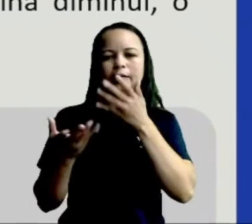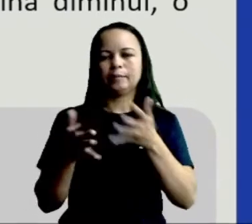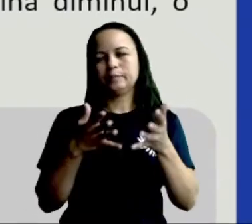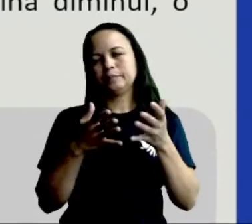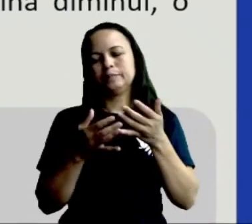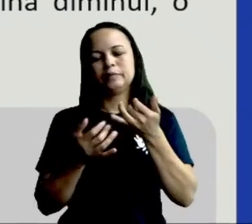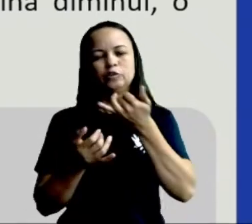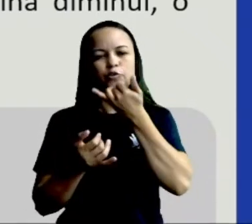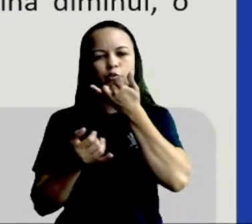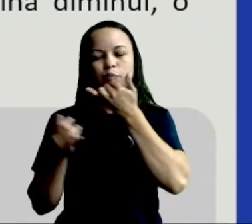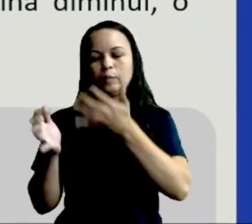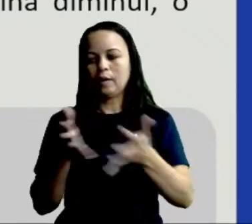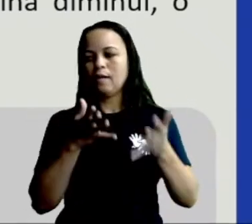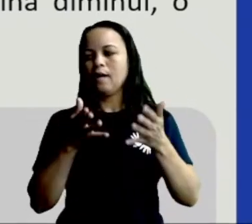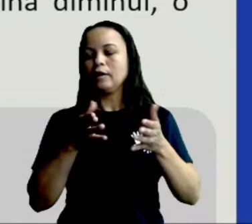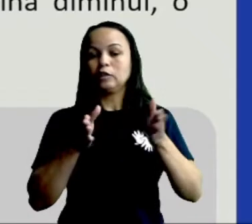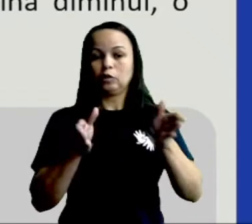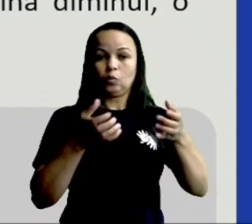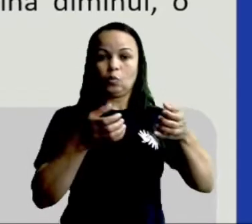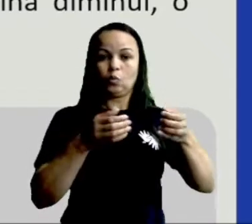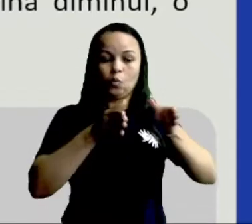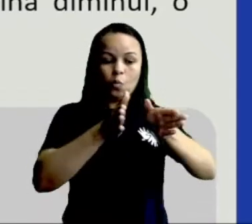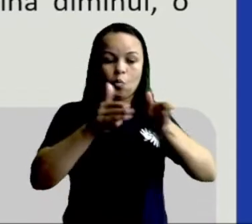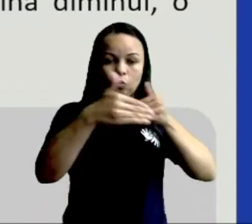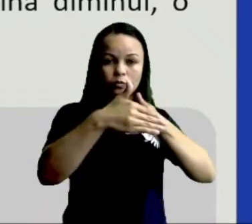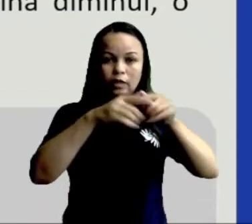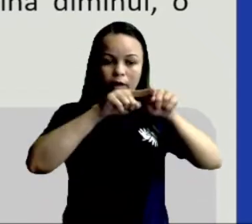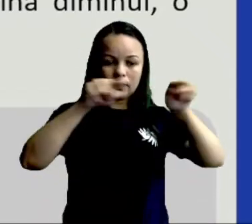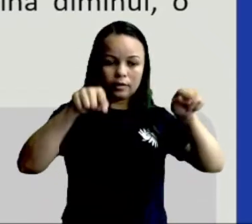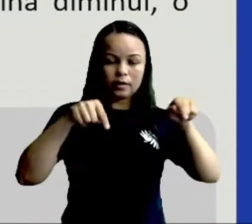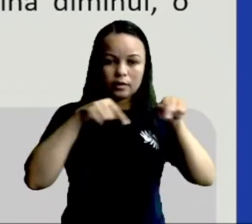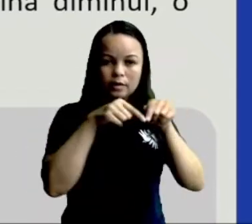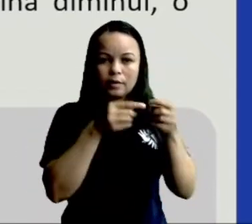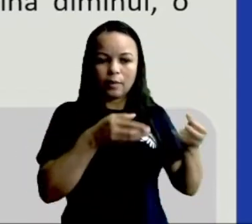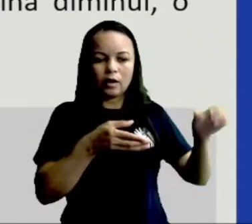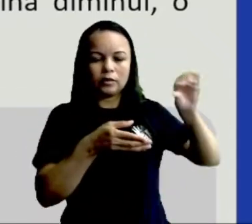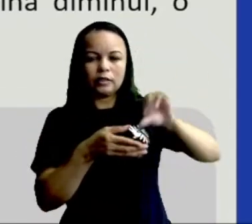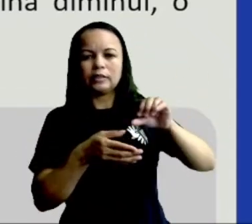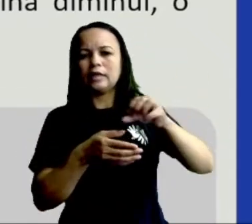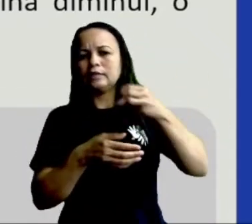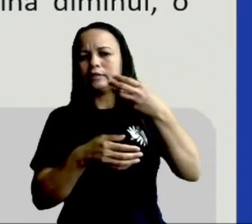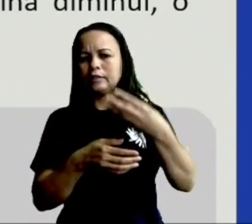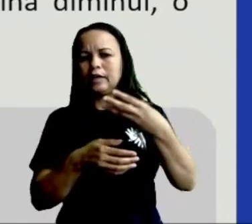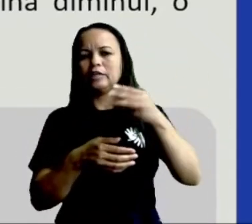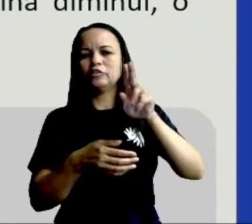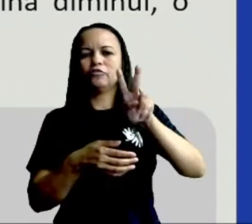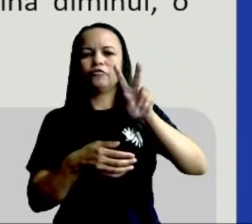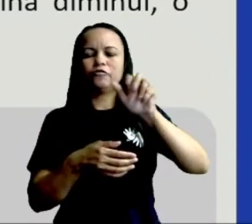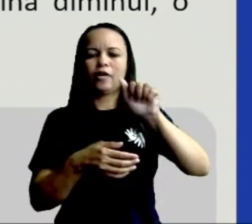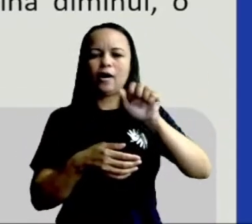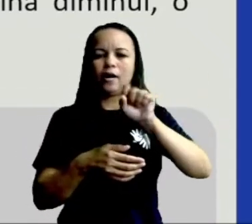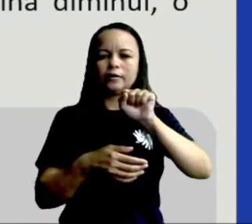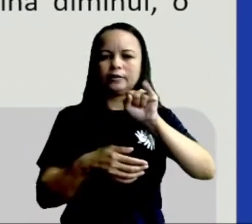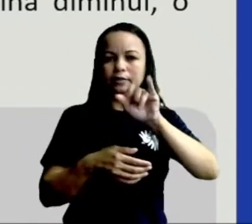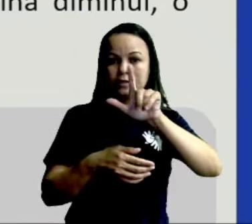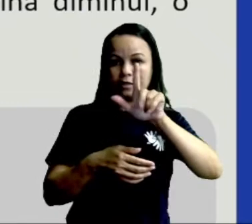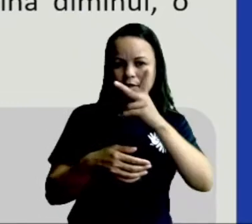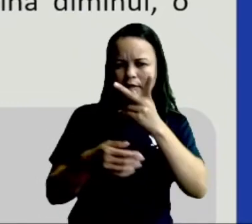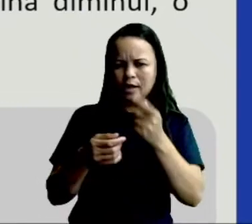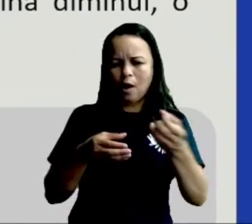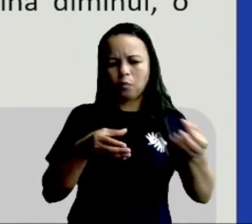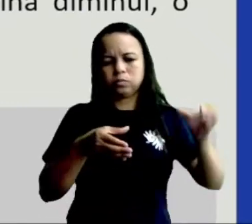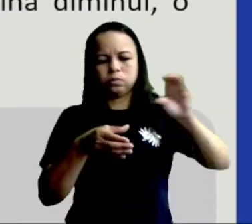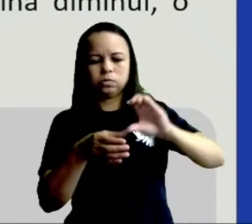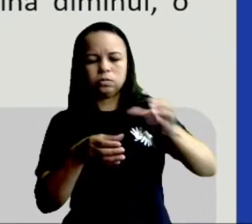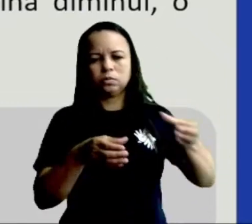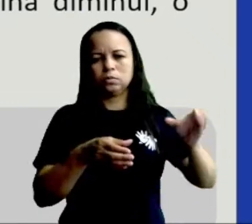litros cada uma. Se forem usadas vasilhas de 3 litros cada, quantas serão necessárias? Presta bem